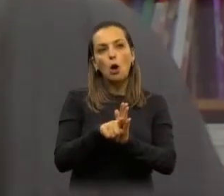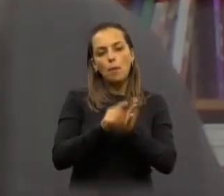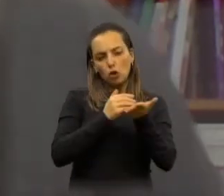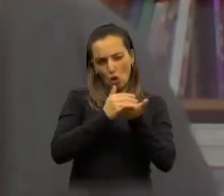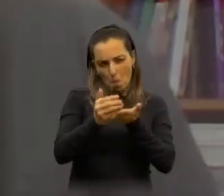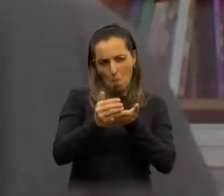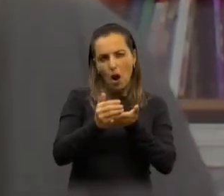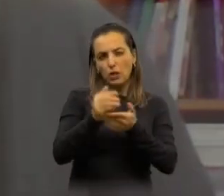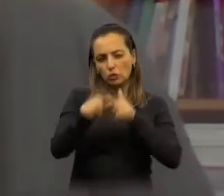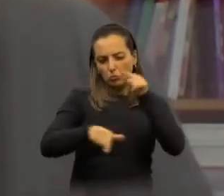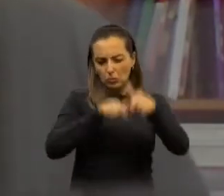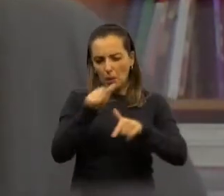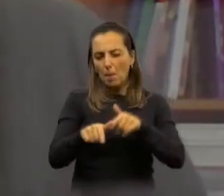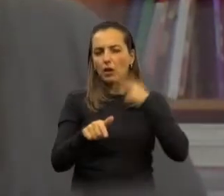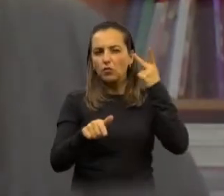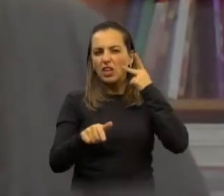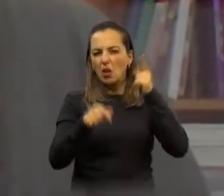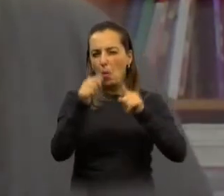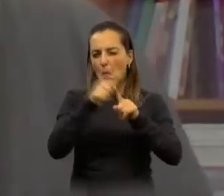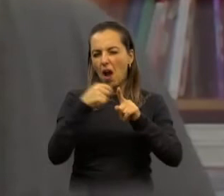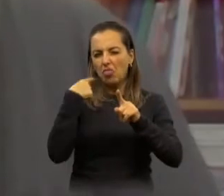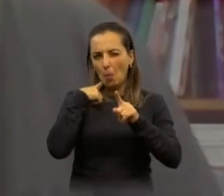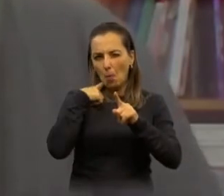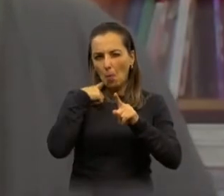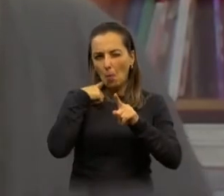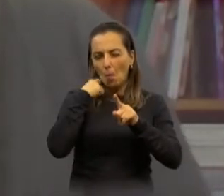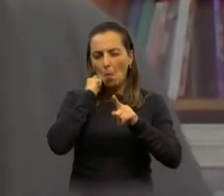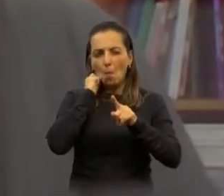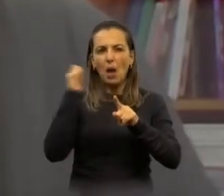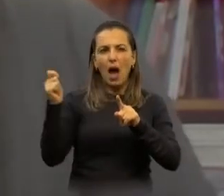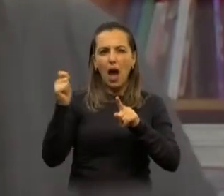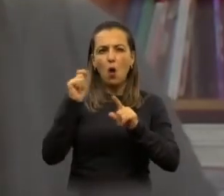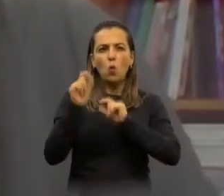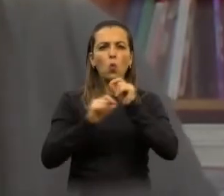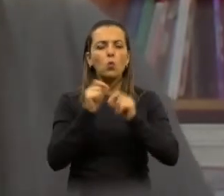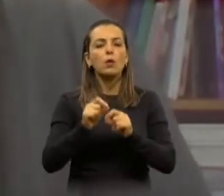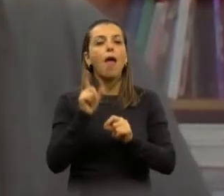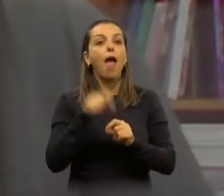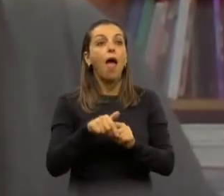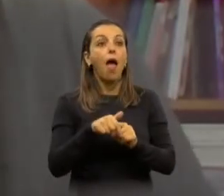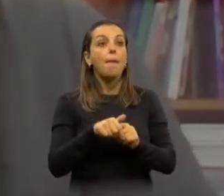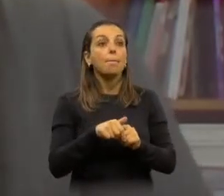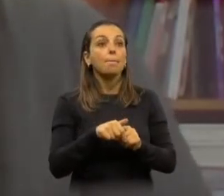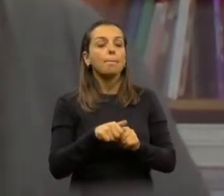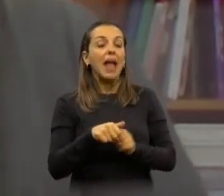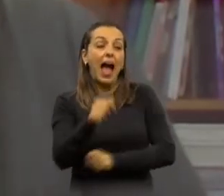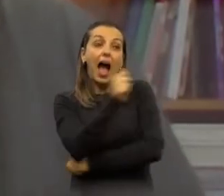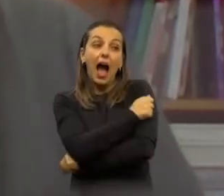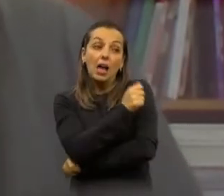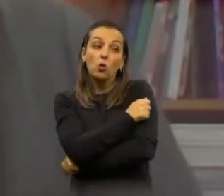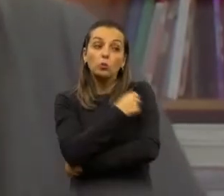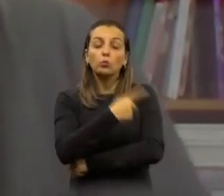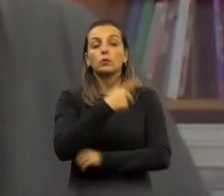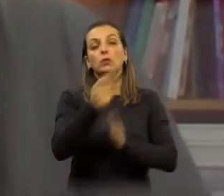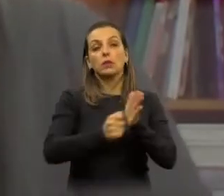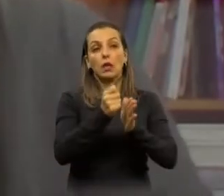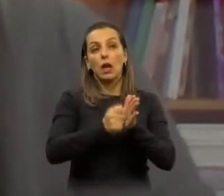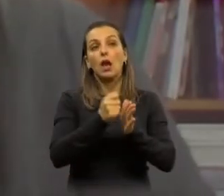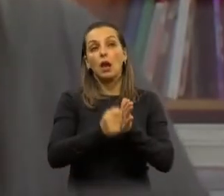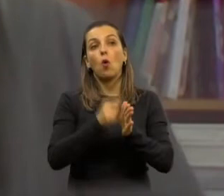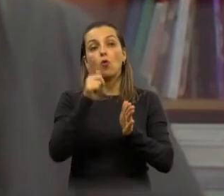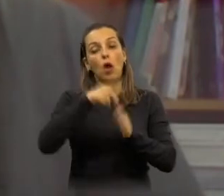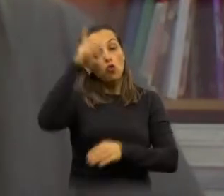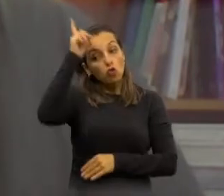agora em março, abril, pedindo para que o meio passe estudantil, para que os estudantes de Araraquara pudessem